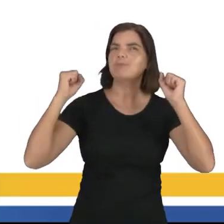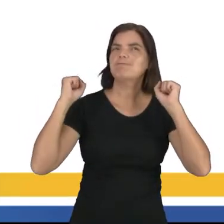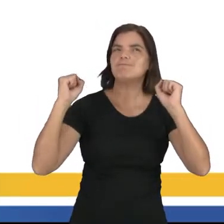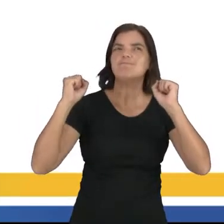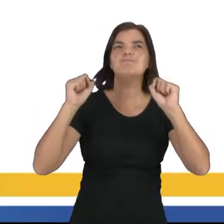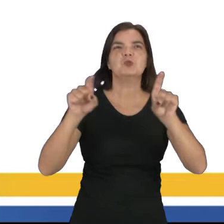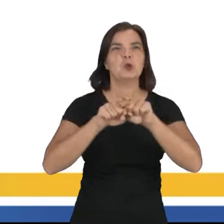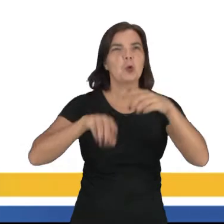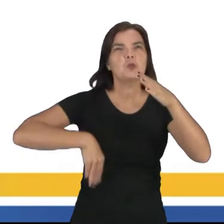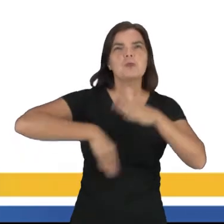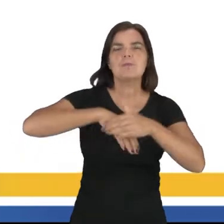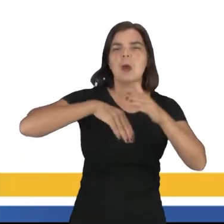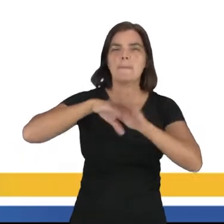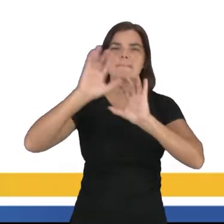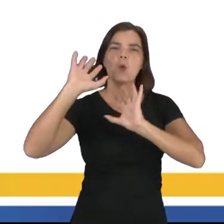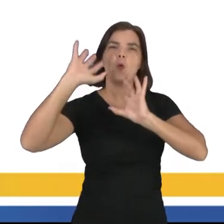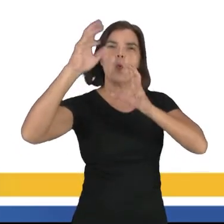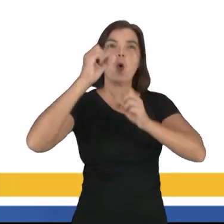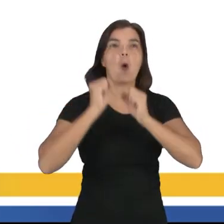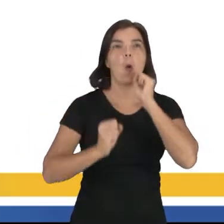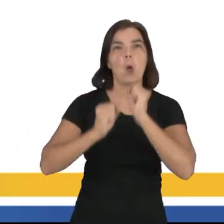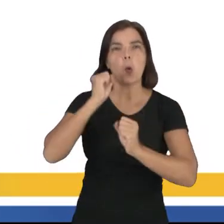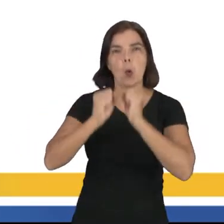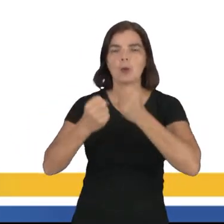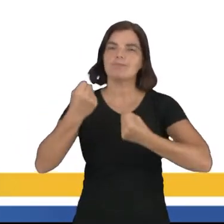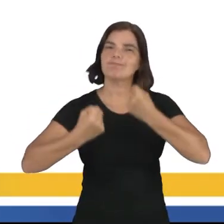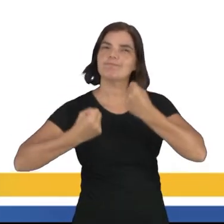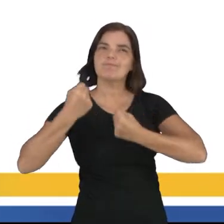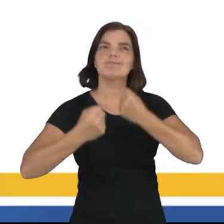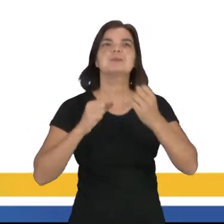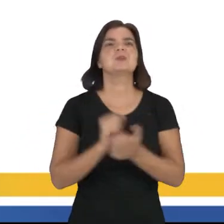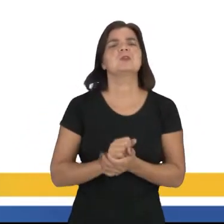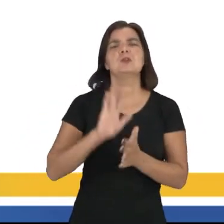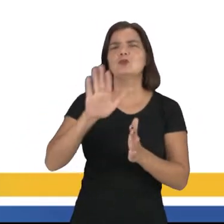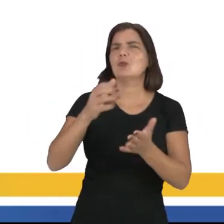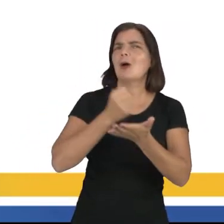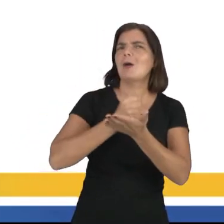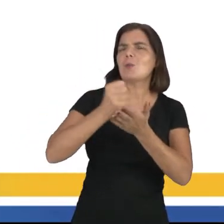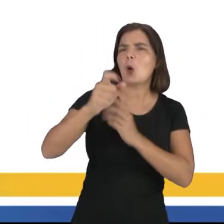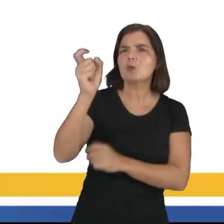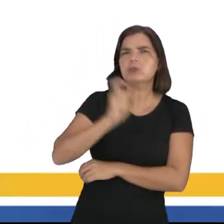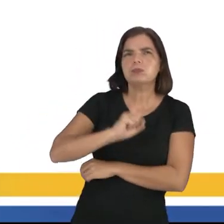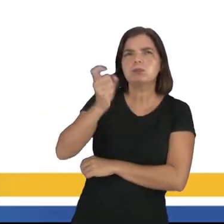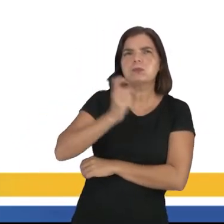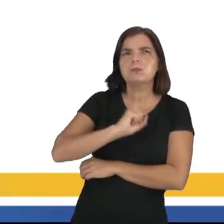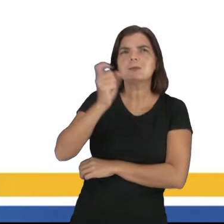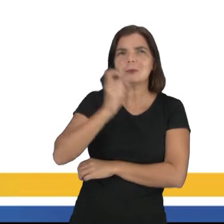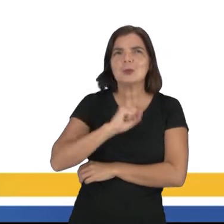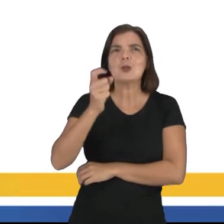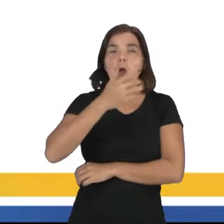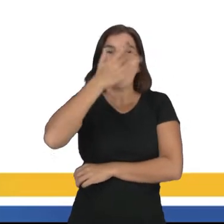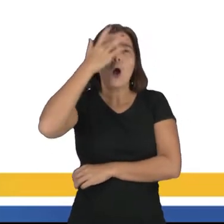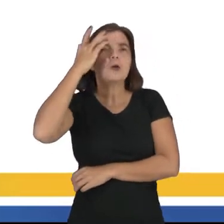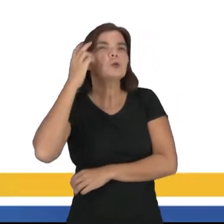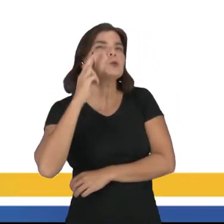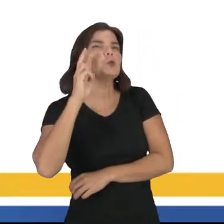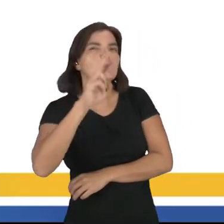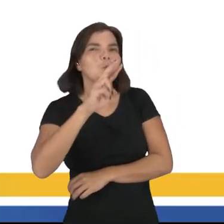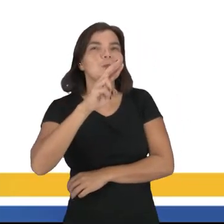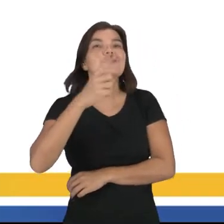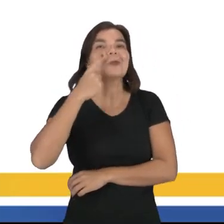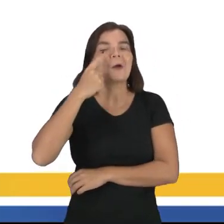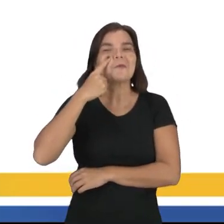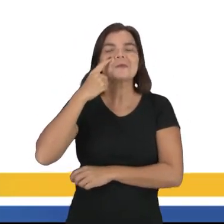sorriso de campeão, de futebol, basquete ou corrida de carro. Passou o tempo de empinar pipas e dar asas aos olhos